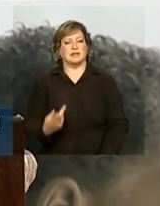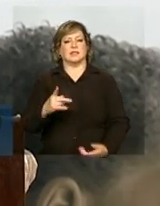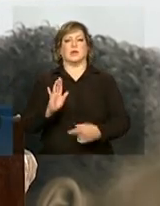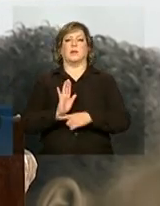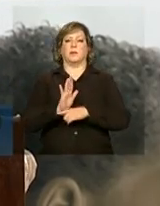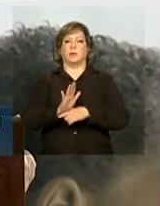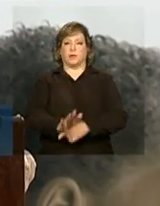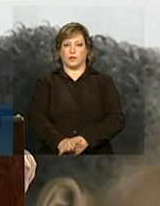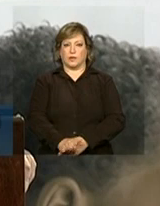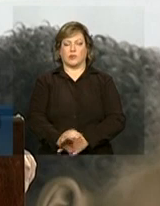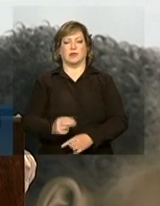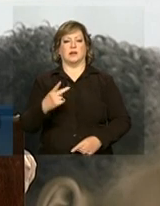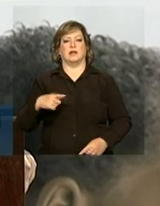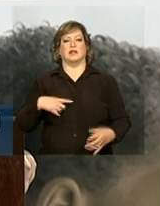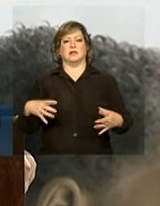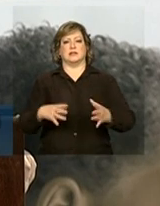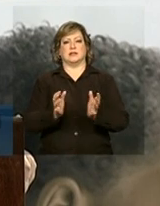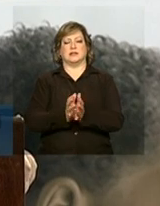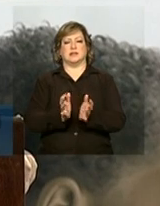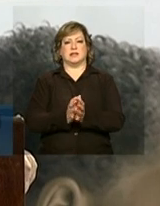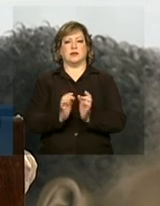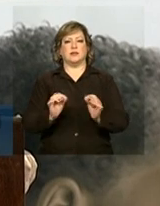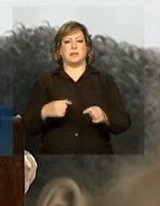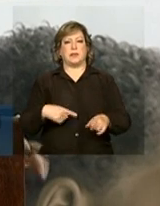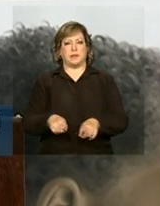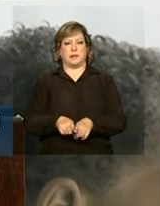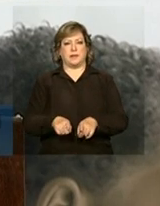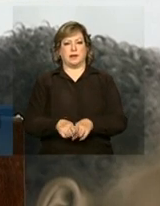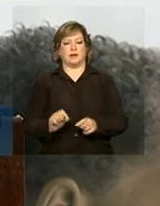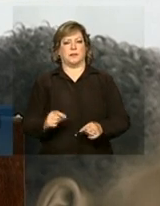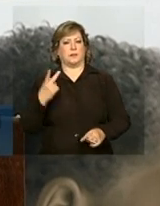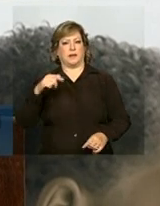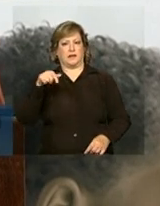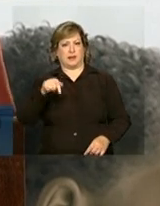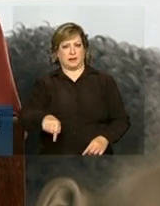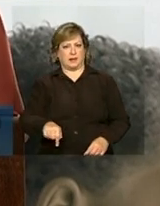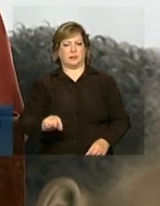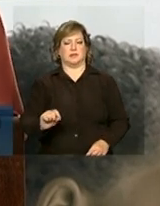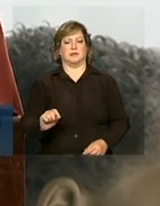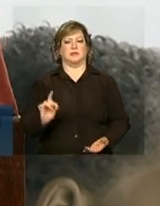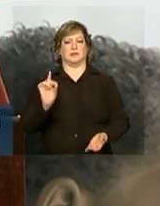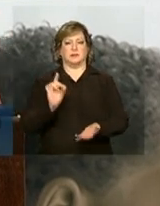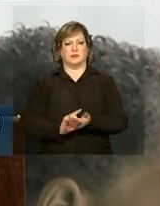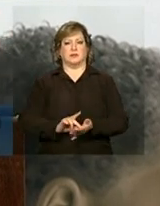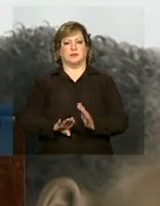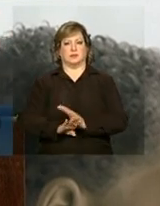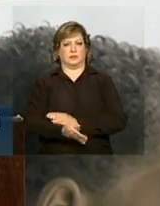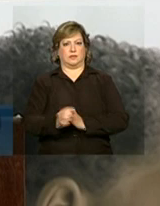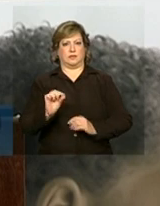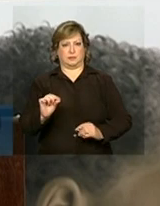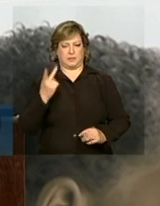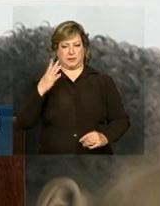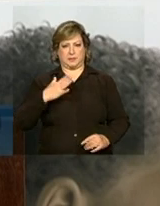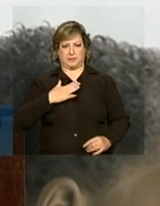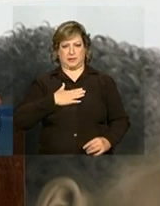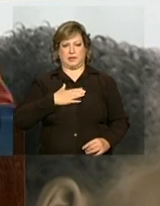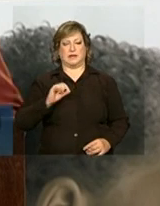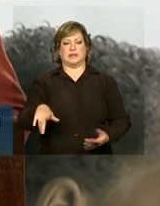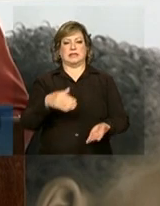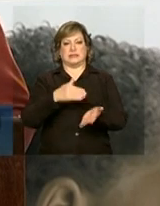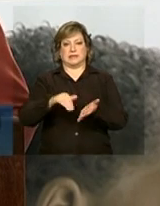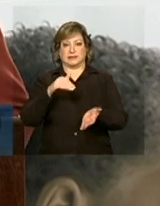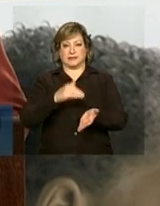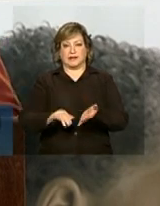apoio para que esse programa se tornasse realidade. Cumprimentar os secretários estaduais e os